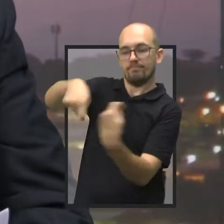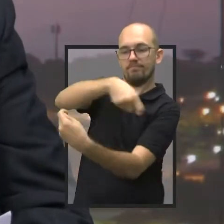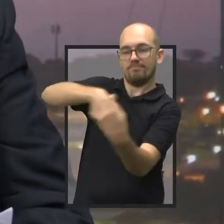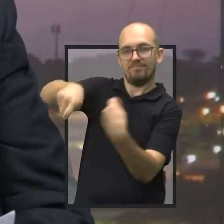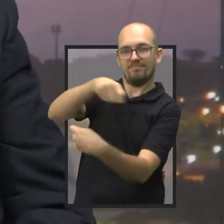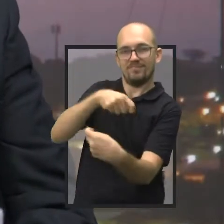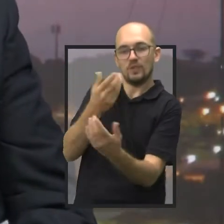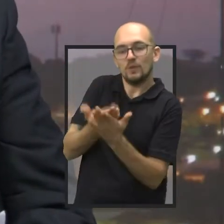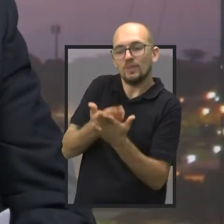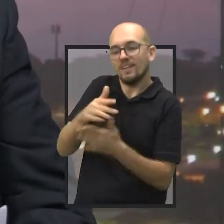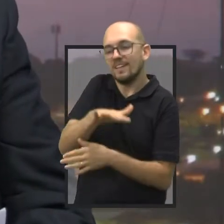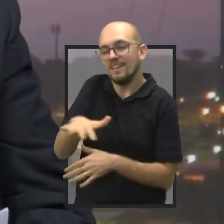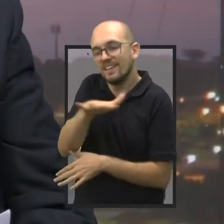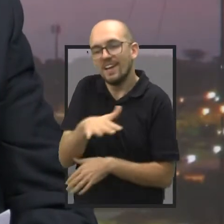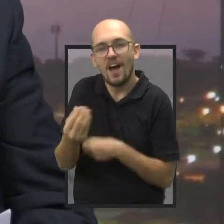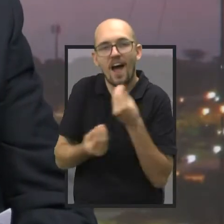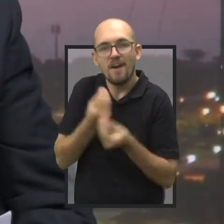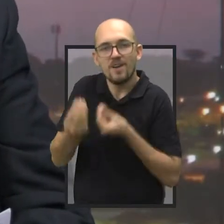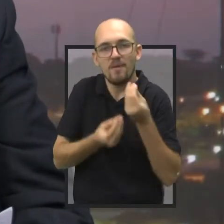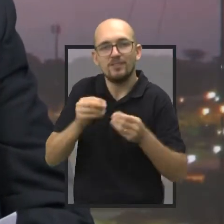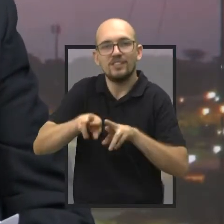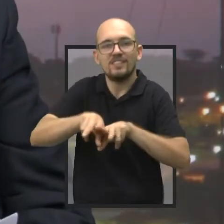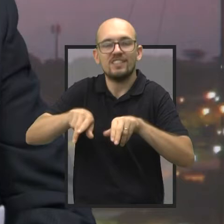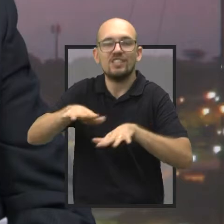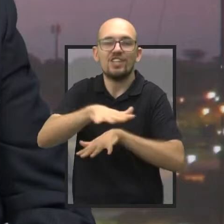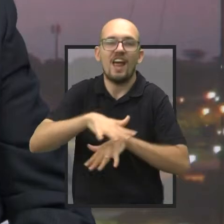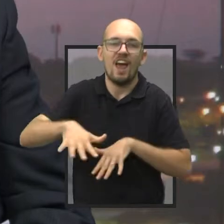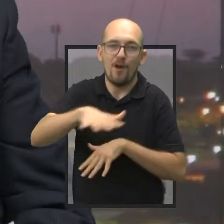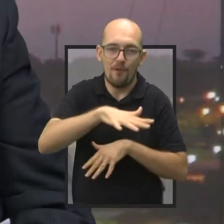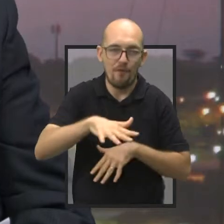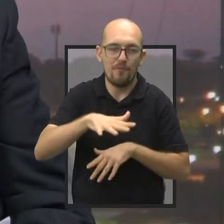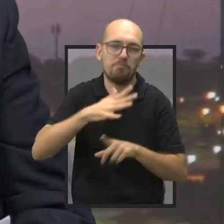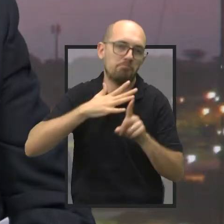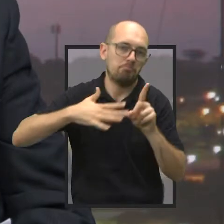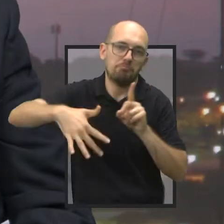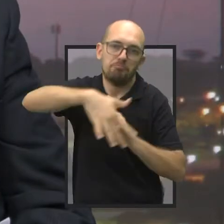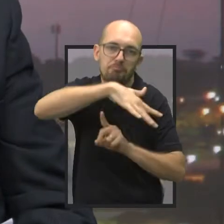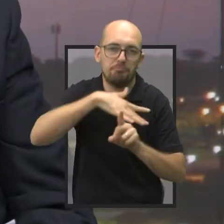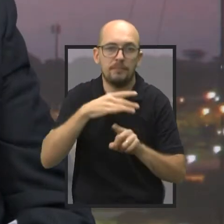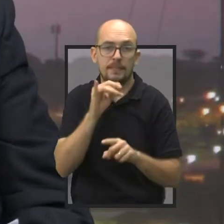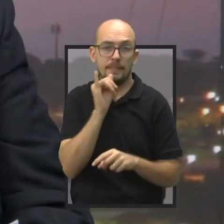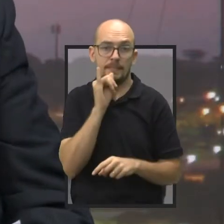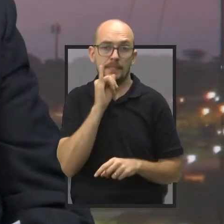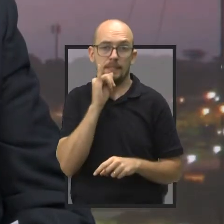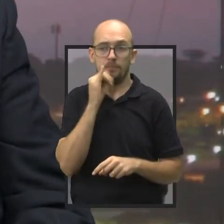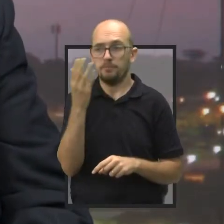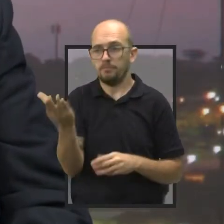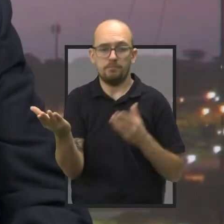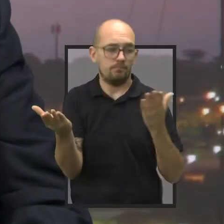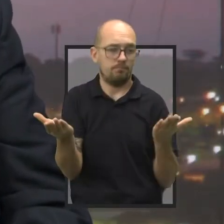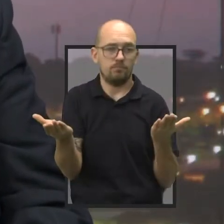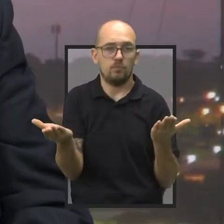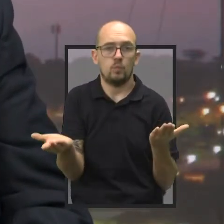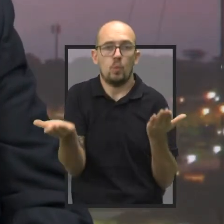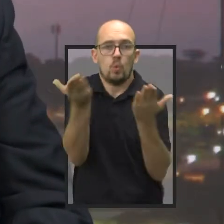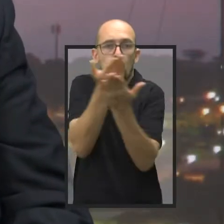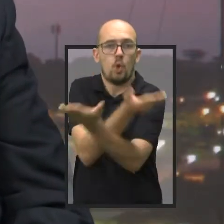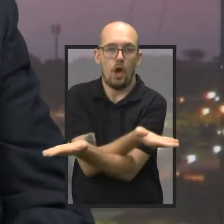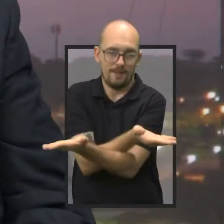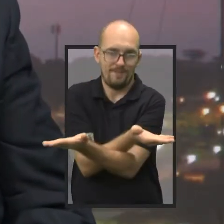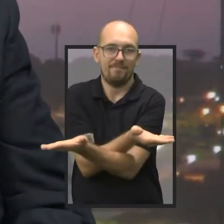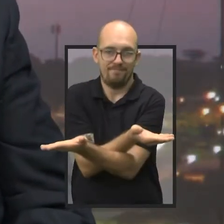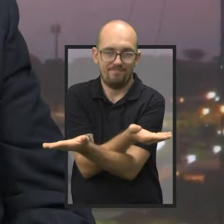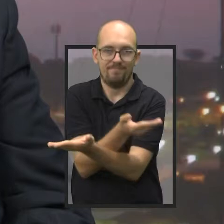âmbito geral de todas as ações da sociedade, desde uma troca, a